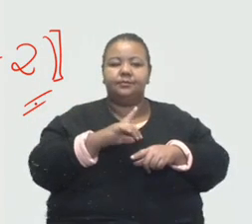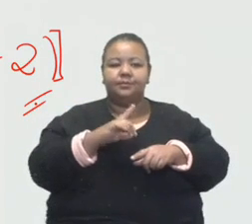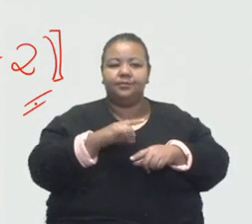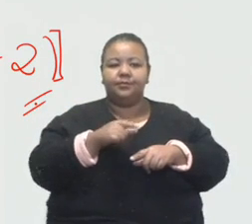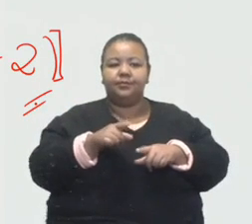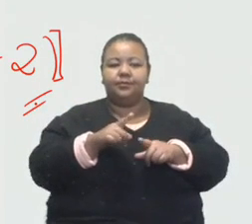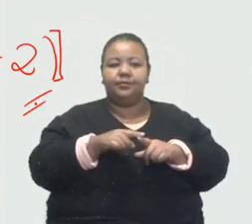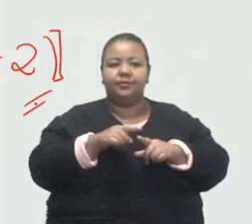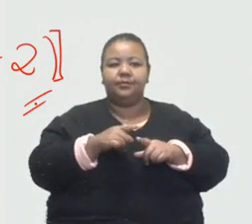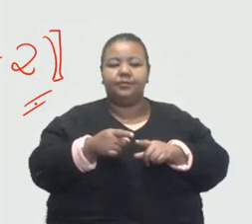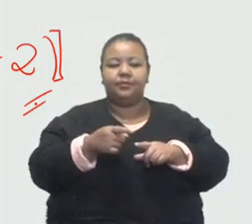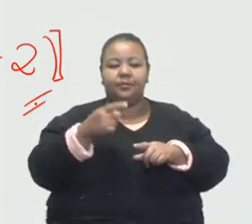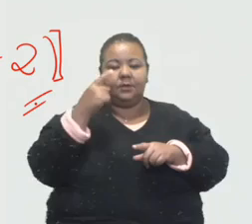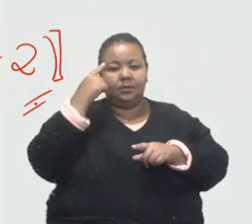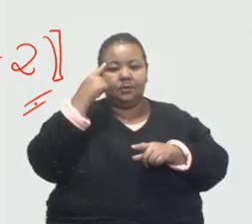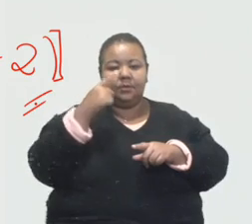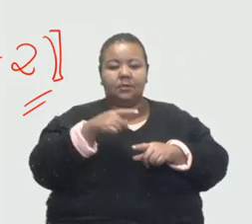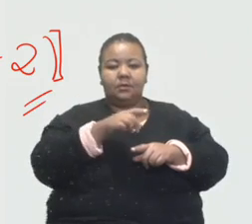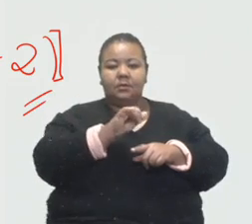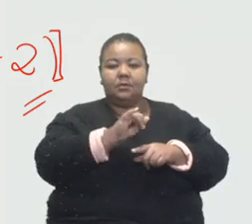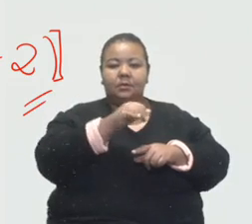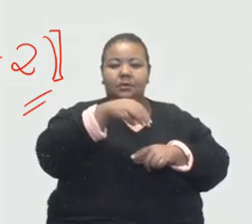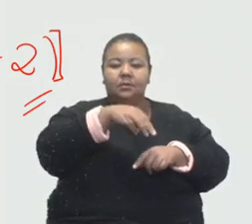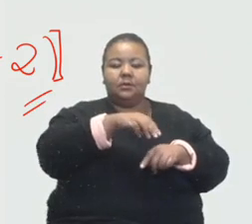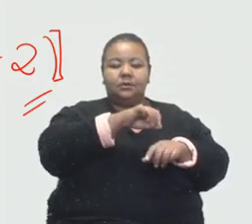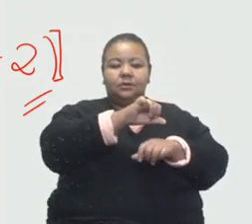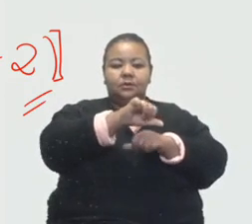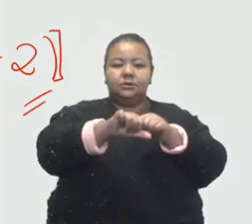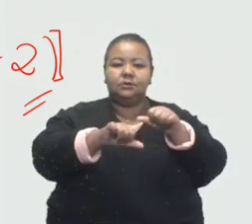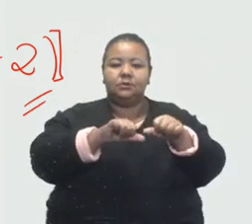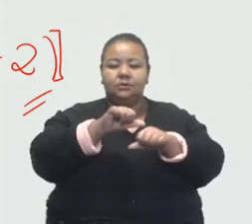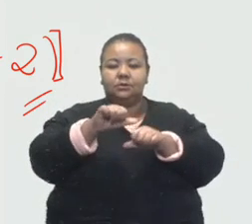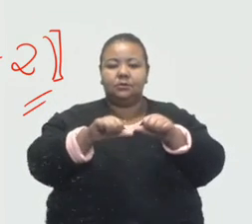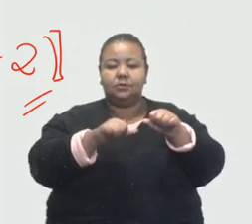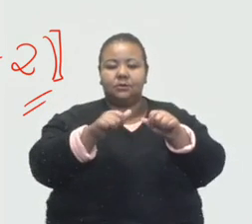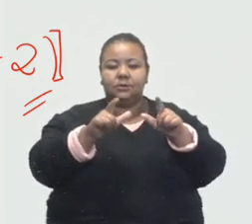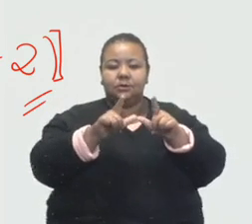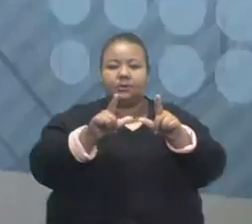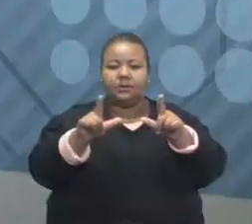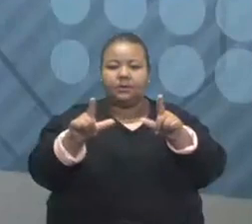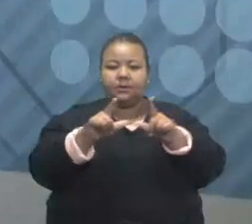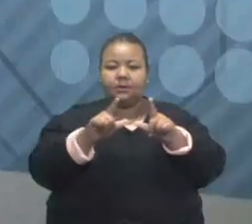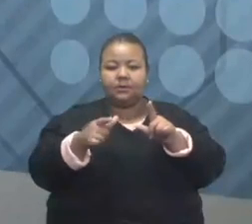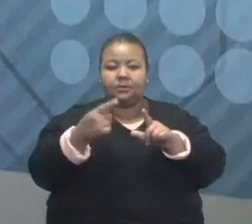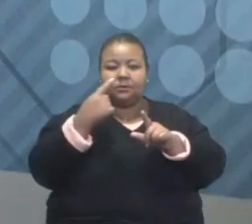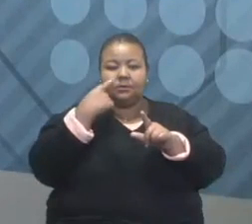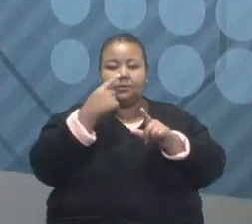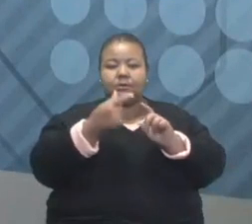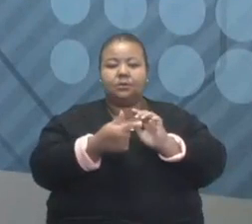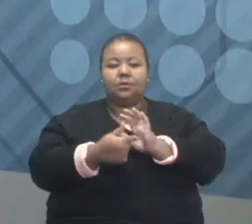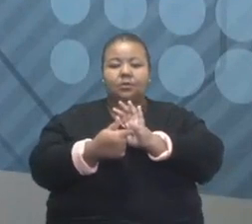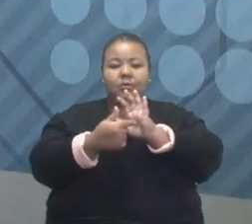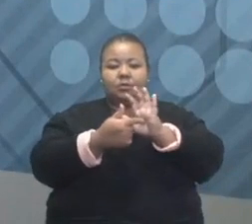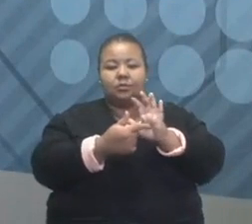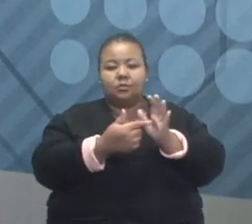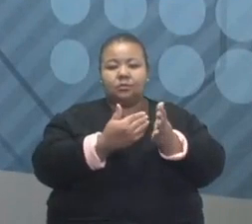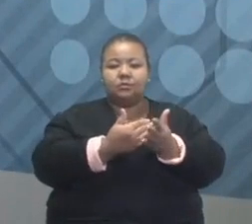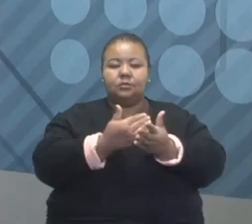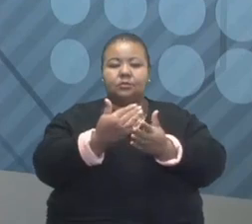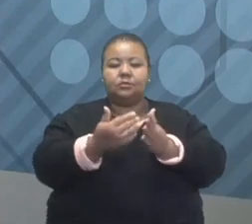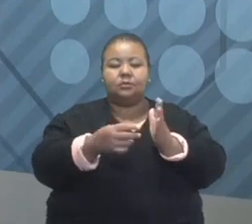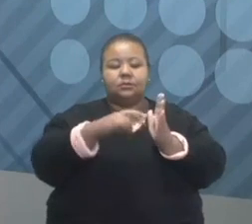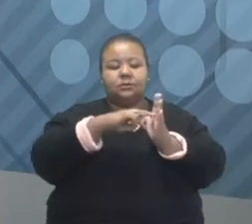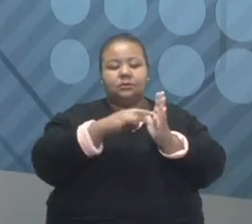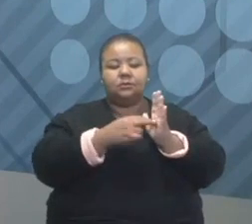também quando nós pensamos na imagem de uma transformação linear. Então, veja que eu mostrei inicialmente para você o que é